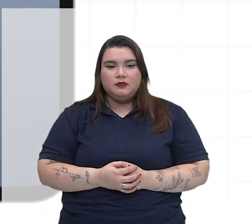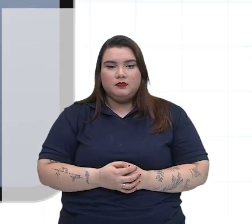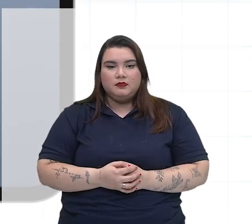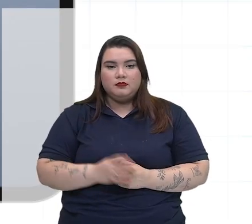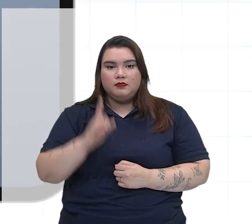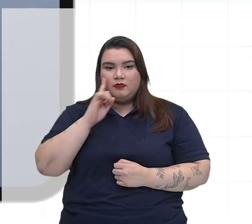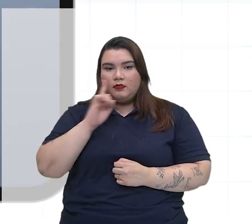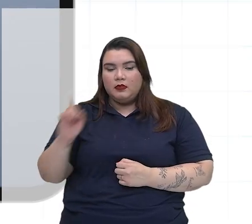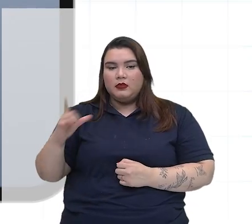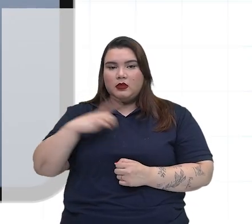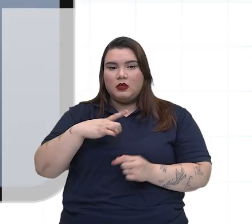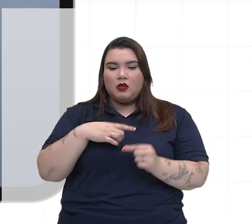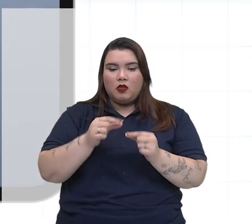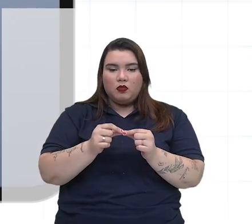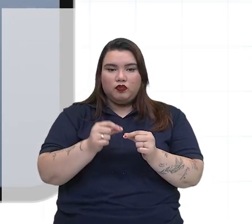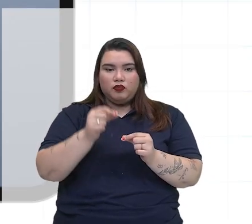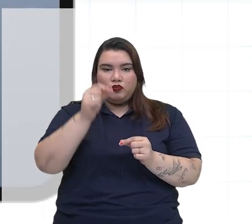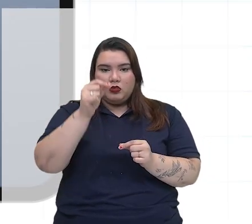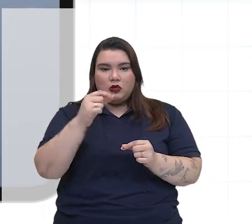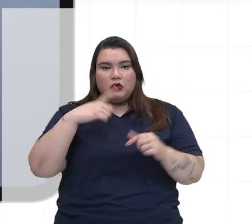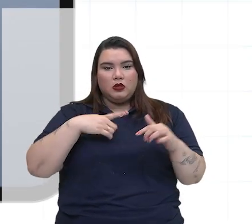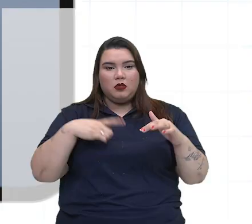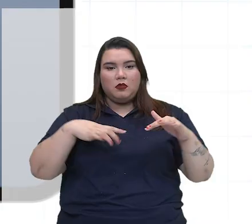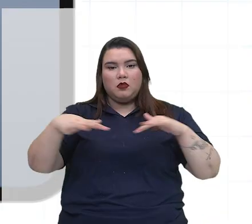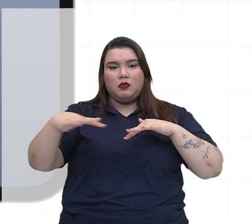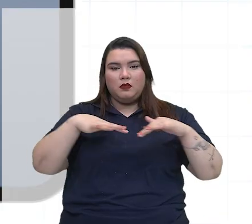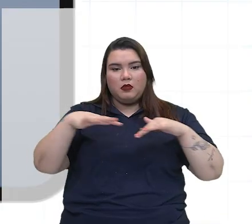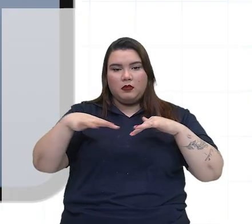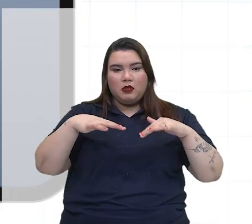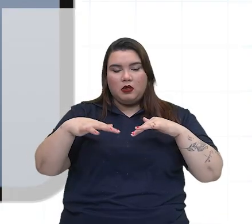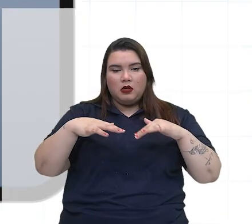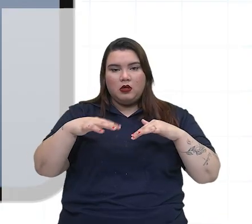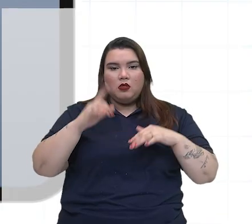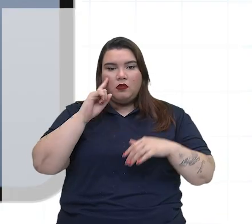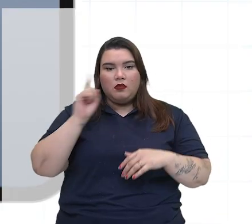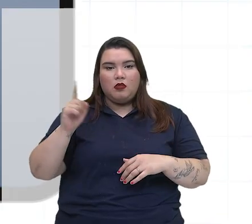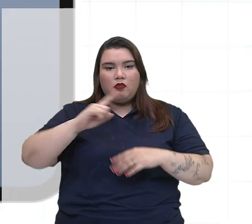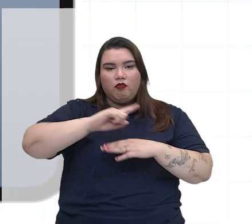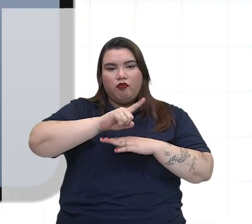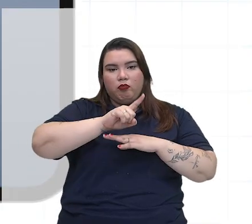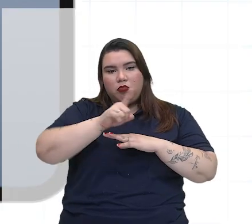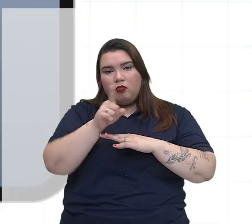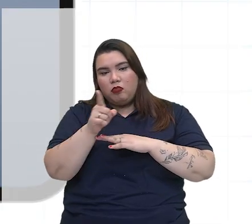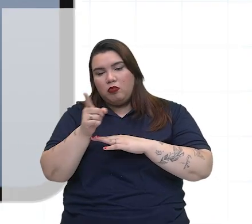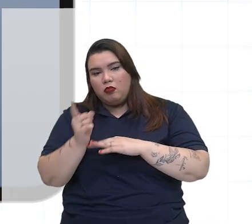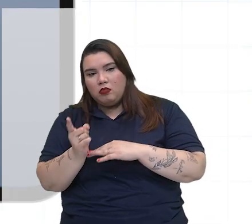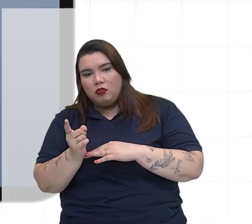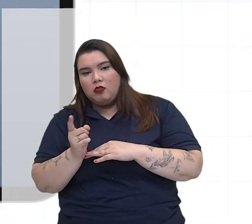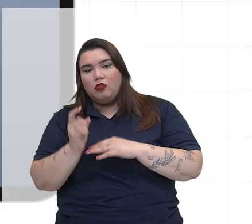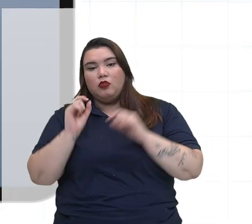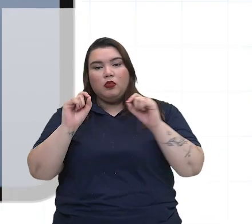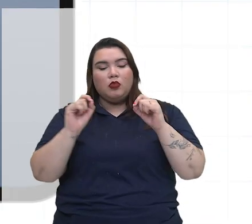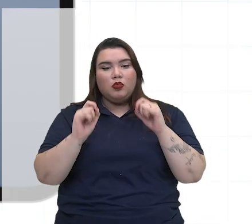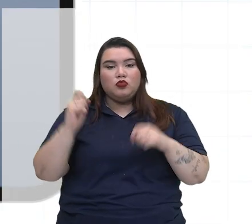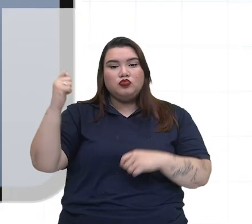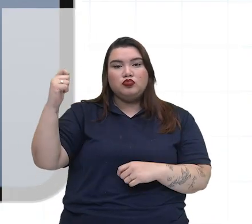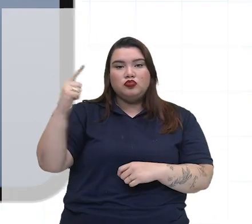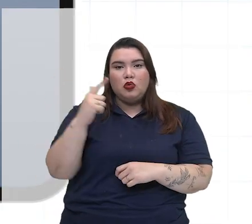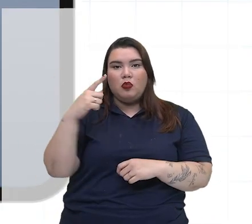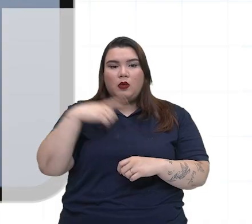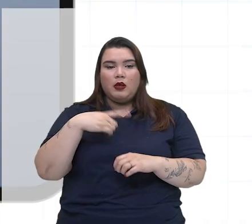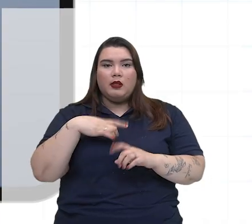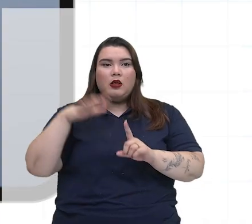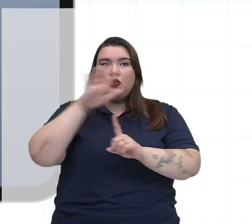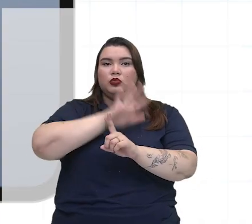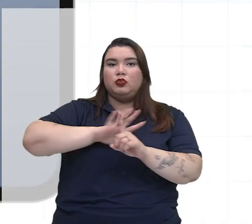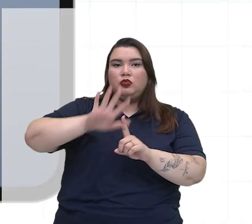essa vareta, né, ela vai ali se movimentando. E aí a gente vai observando a projeção da sombra,